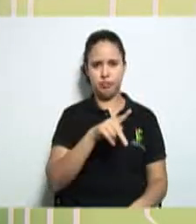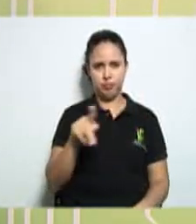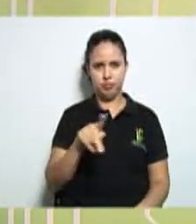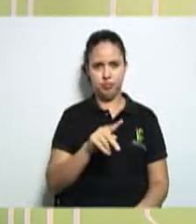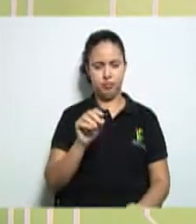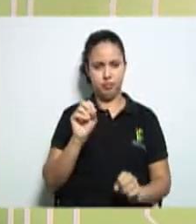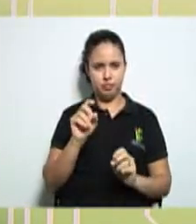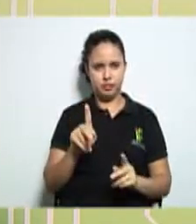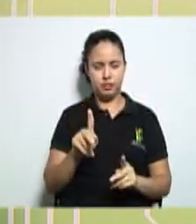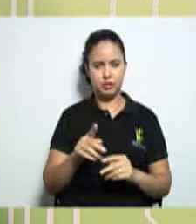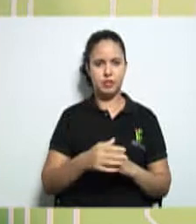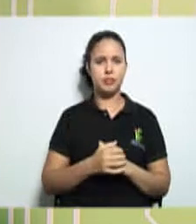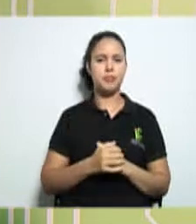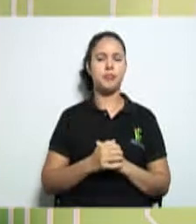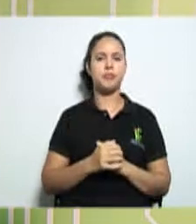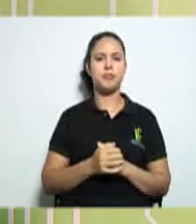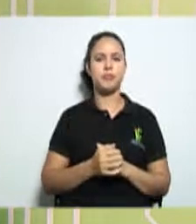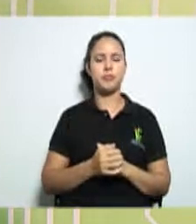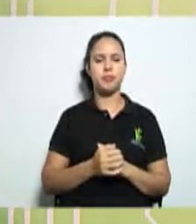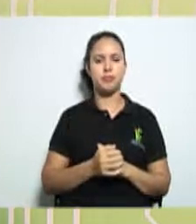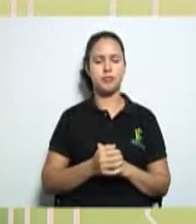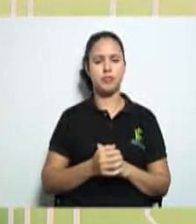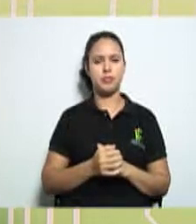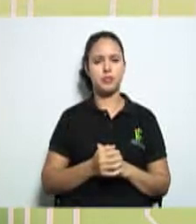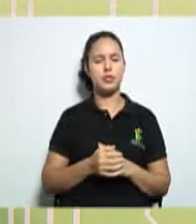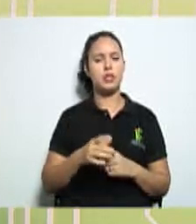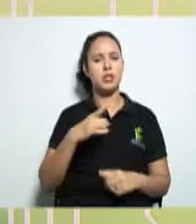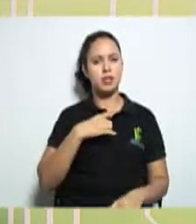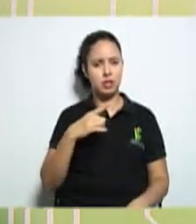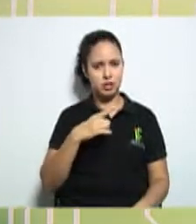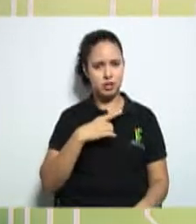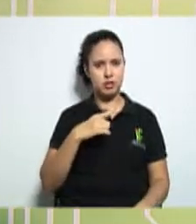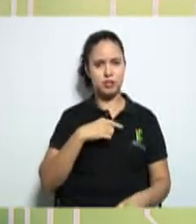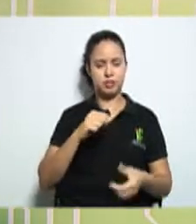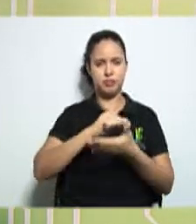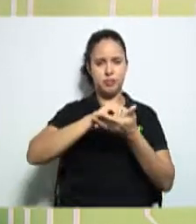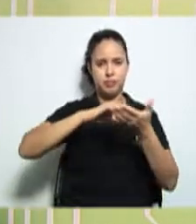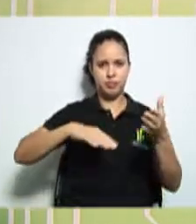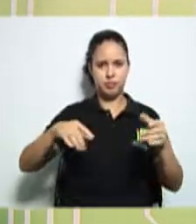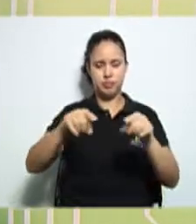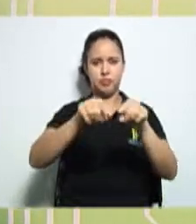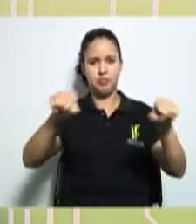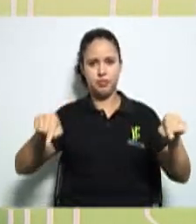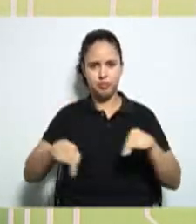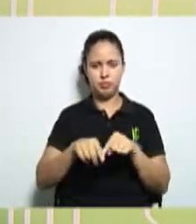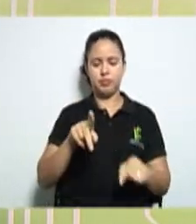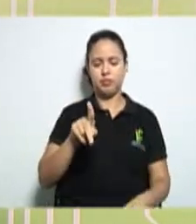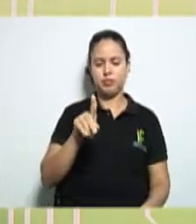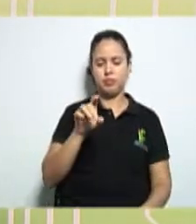aula. Vamos falar um pouquinho sobre a atividade de percurso, a tarefa que vocês têm que